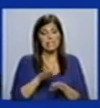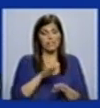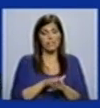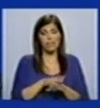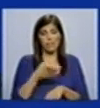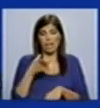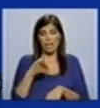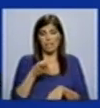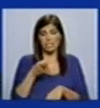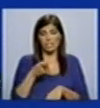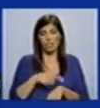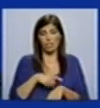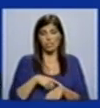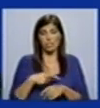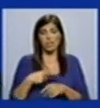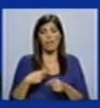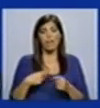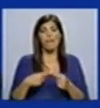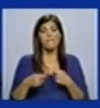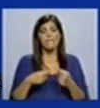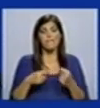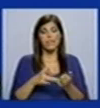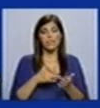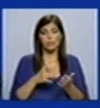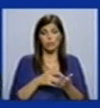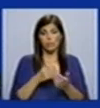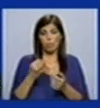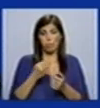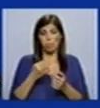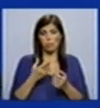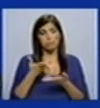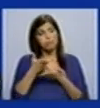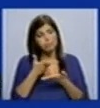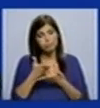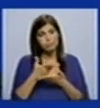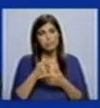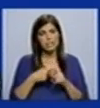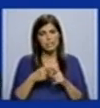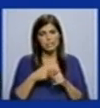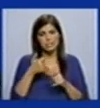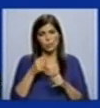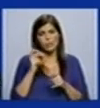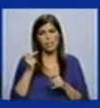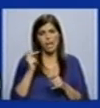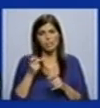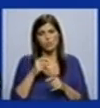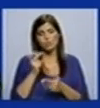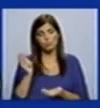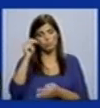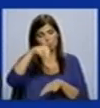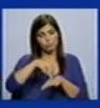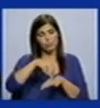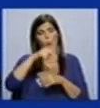19 horas, na Feira do Livro do Porto, uma tertúlia que se espera muito interessante sobre os 50 anos da chegada do homem à Lua, em que vamos ter